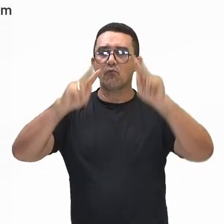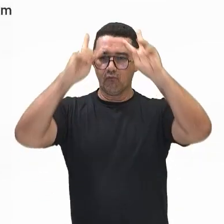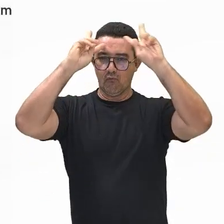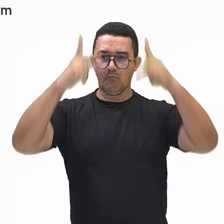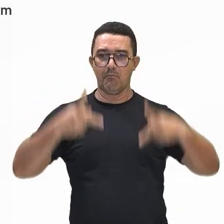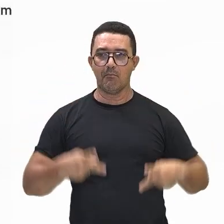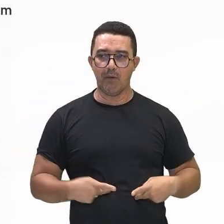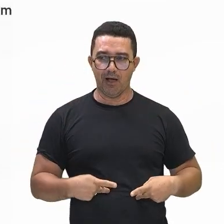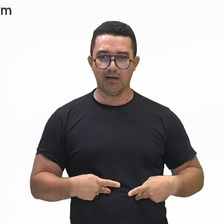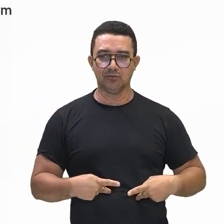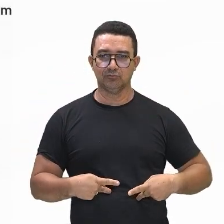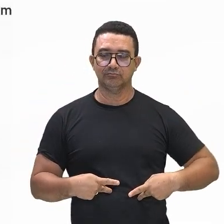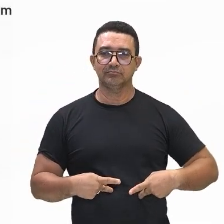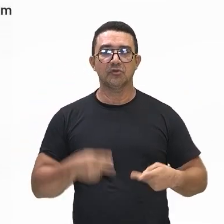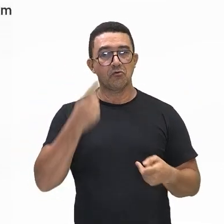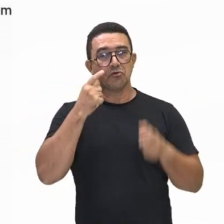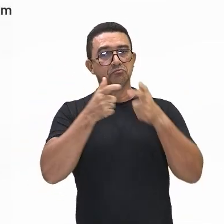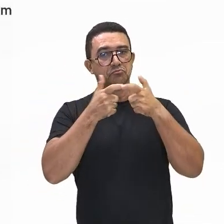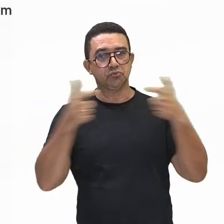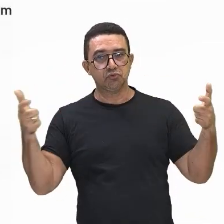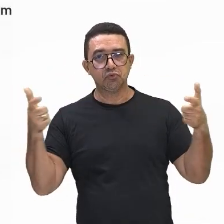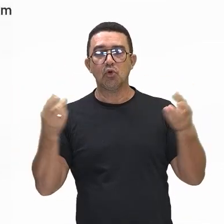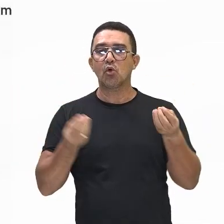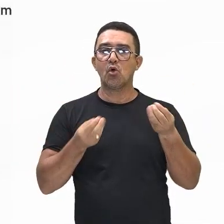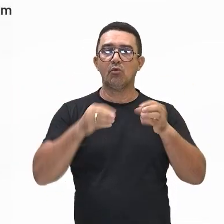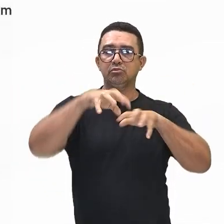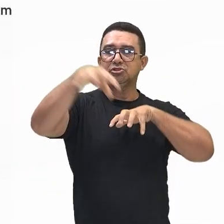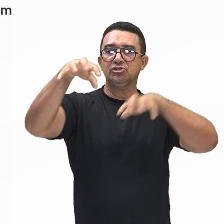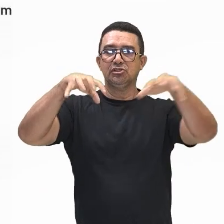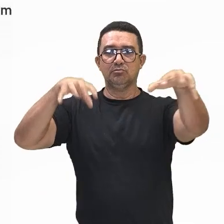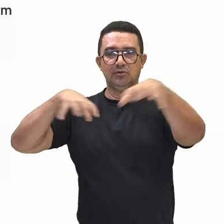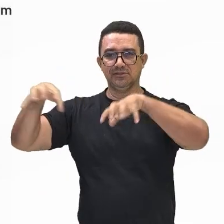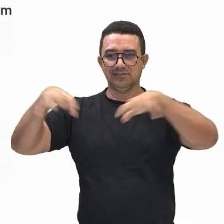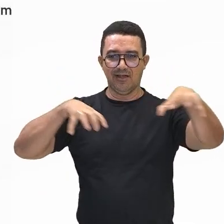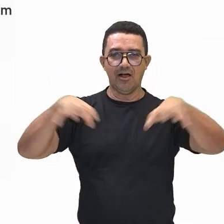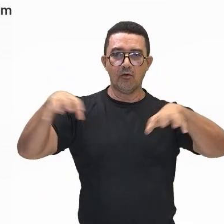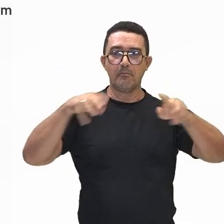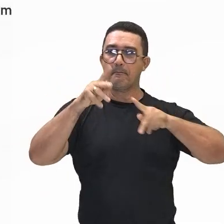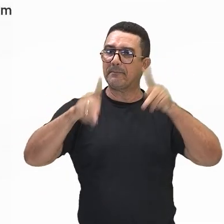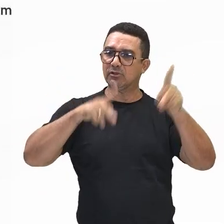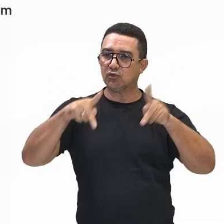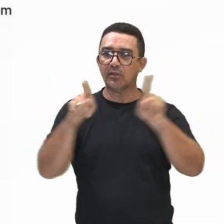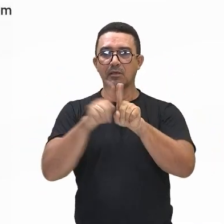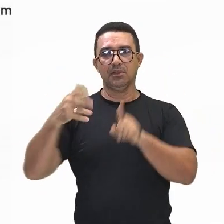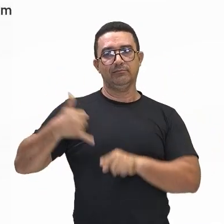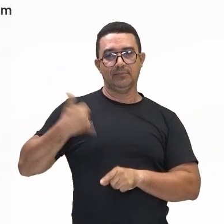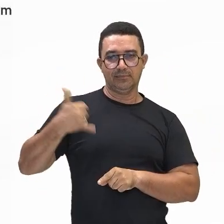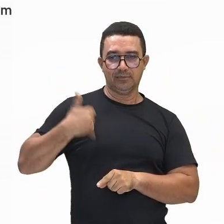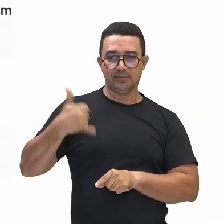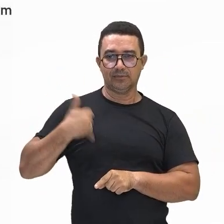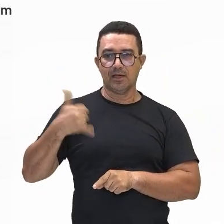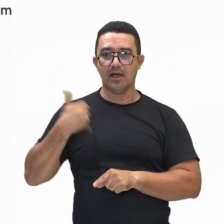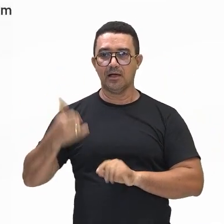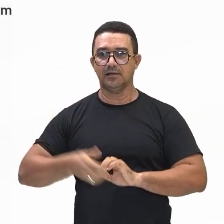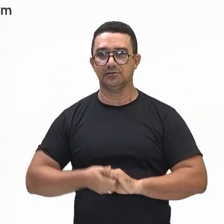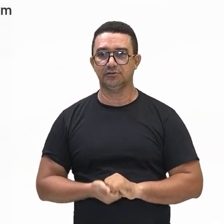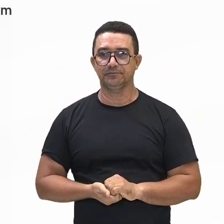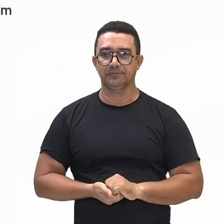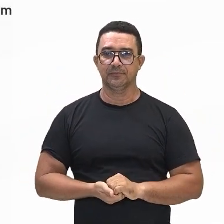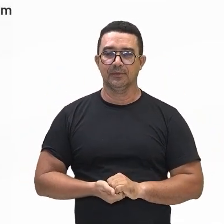à dimensão, à distribuição geográfica, à faixa etária, à